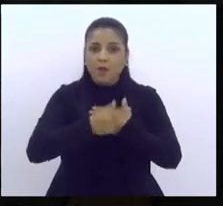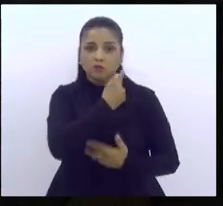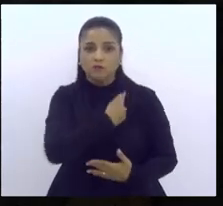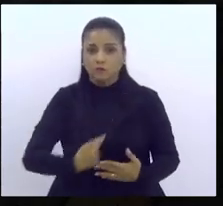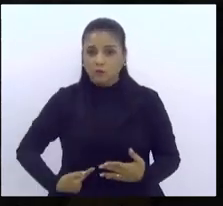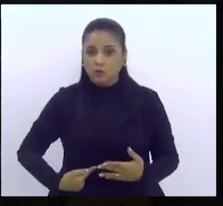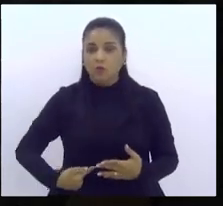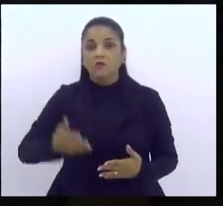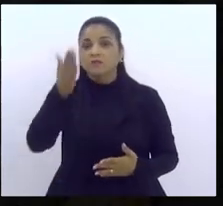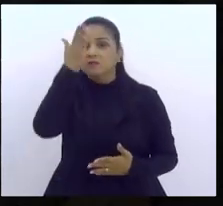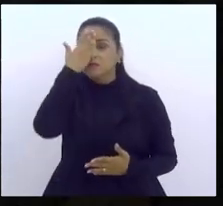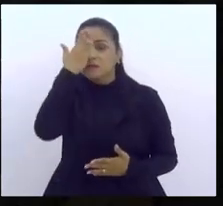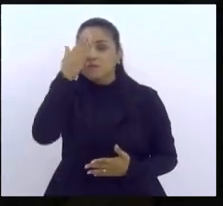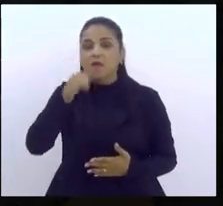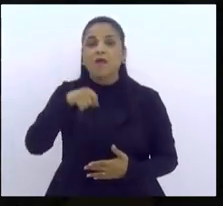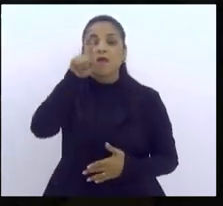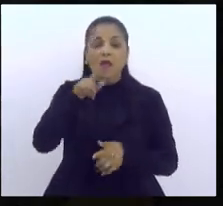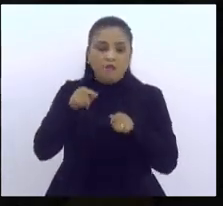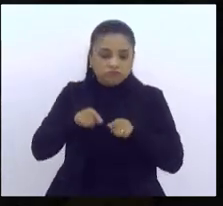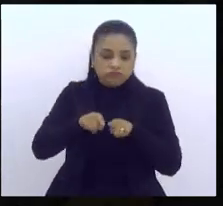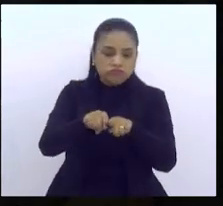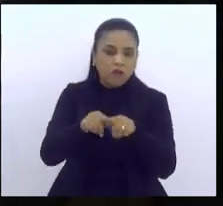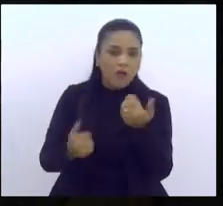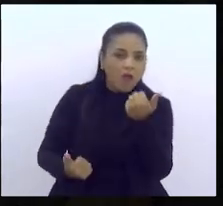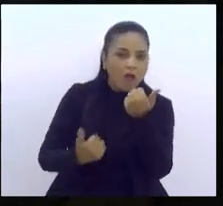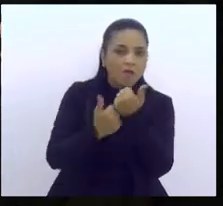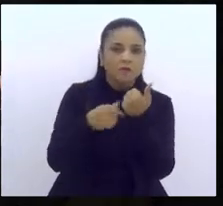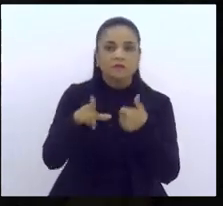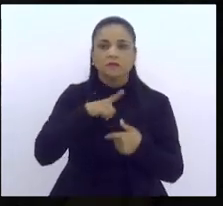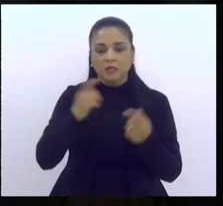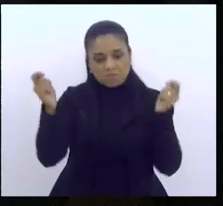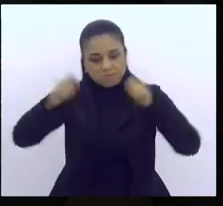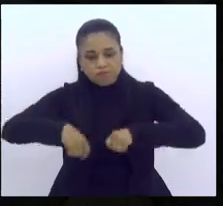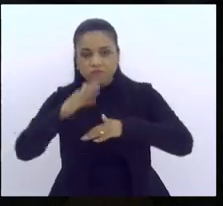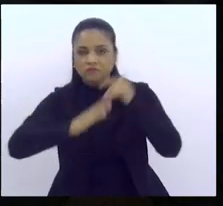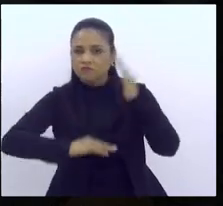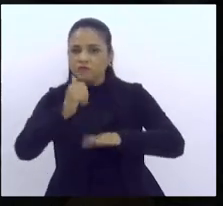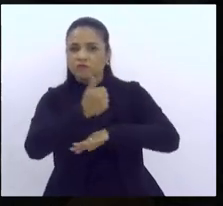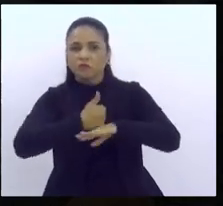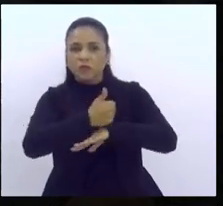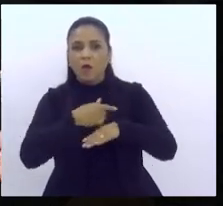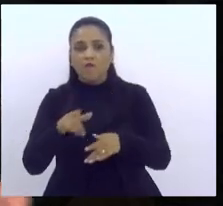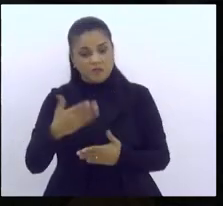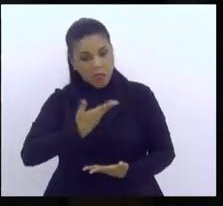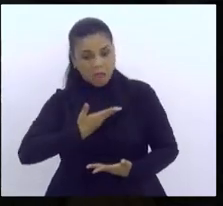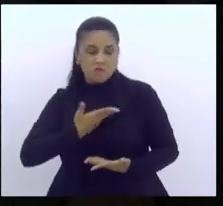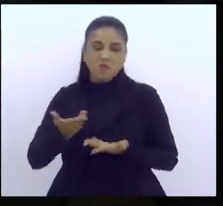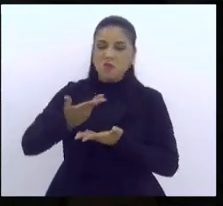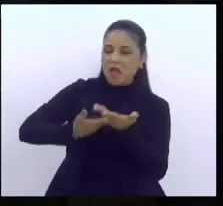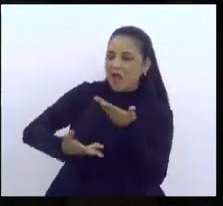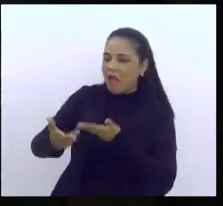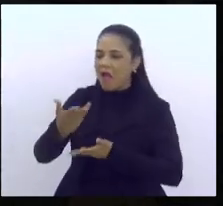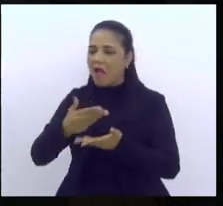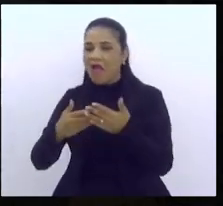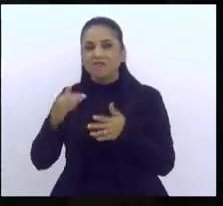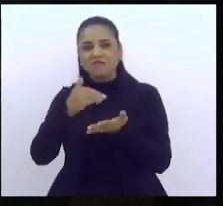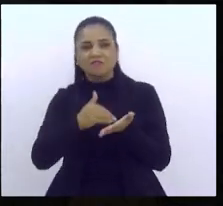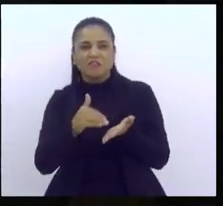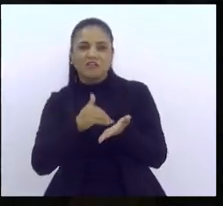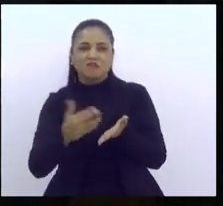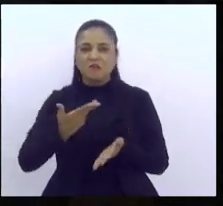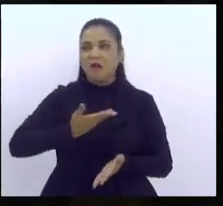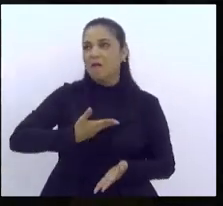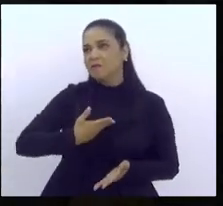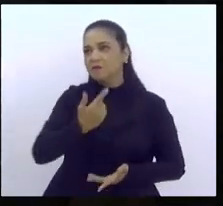se os seus aliados, se os seus assessores têm competência para estar onde estão, que às vezes o cara é amigo dele. Ah, eu sou secretário, que eu sou amigo